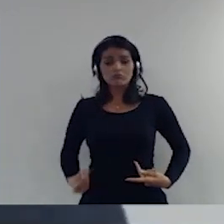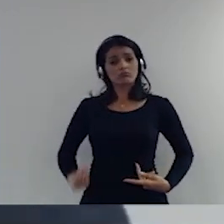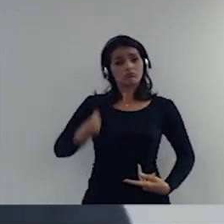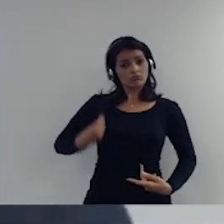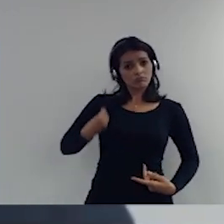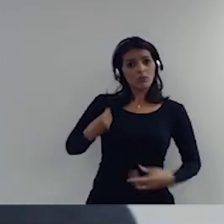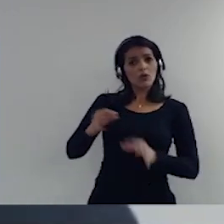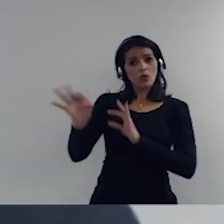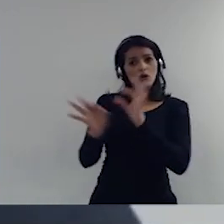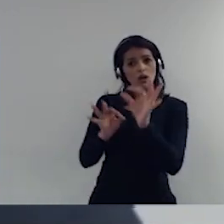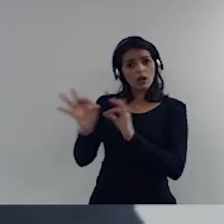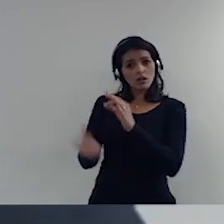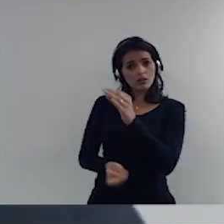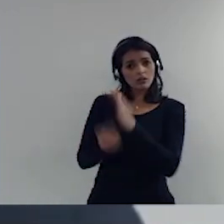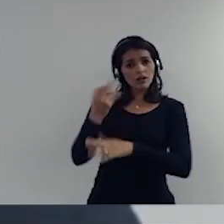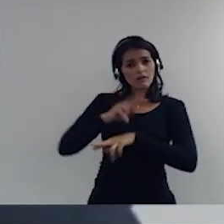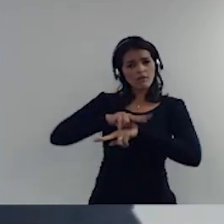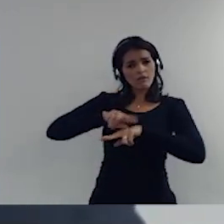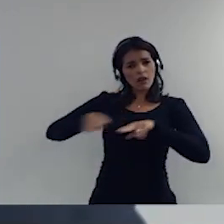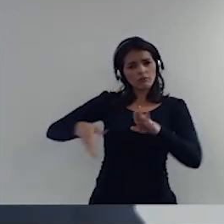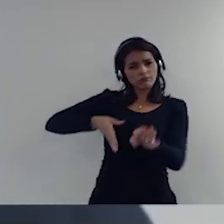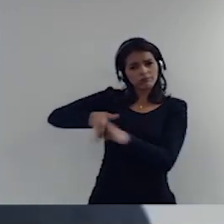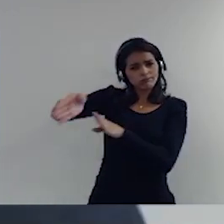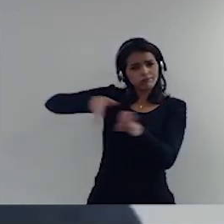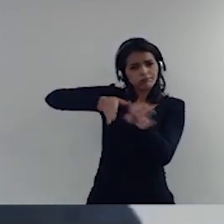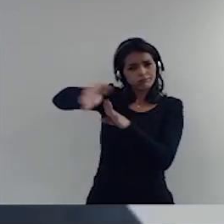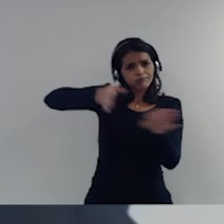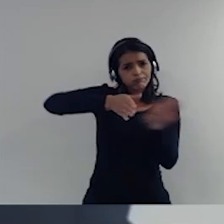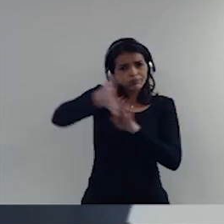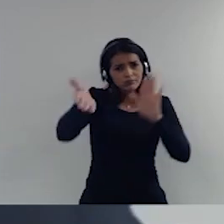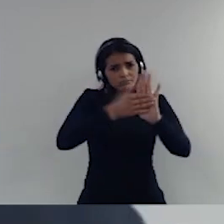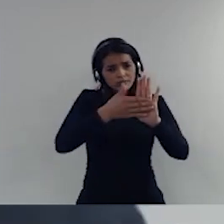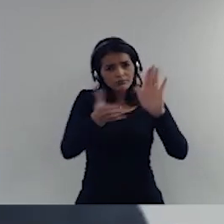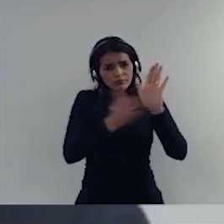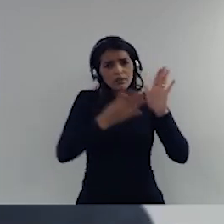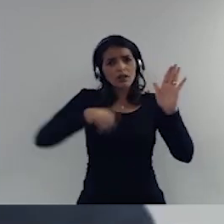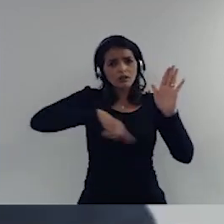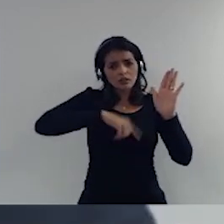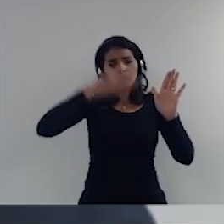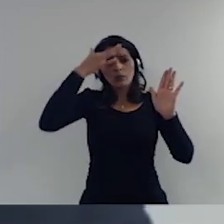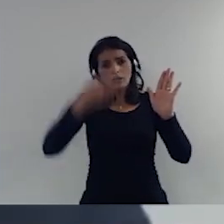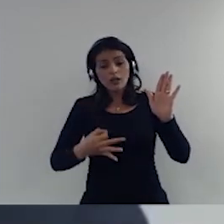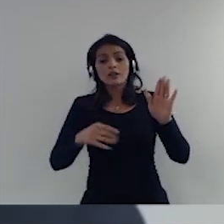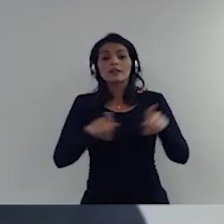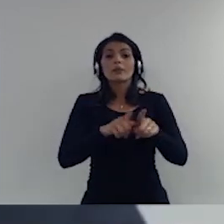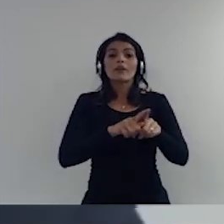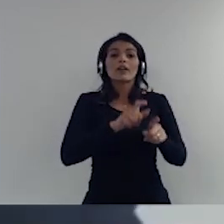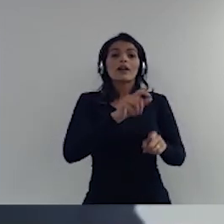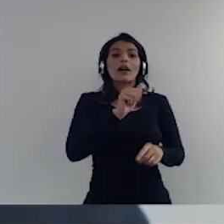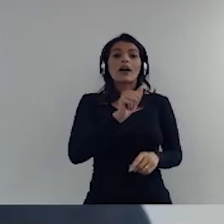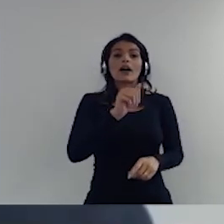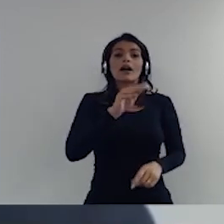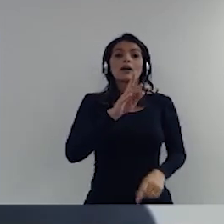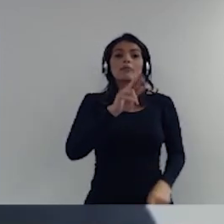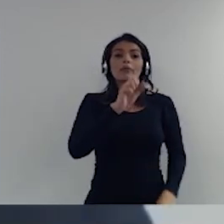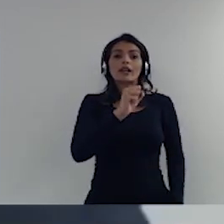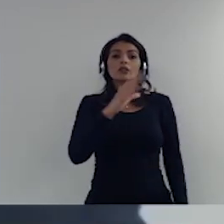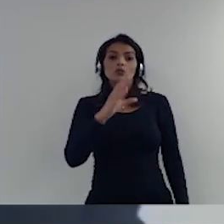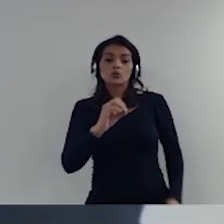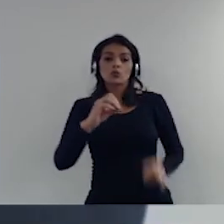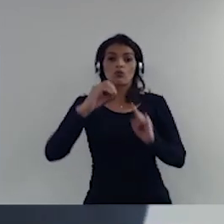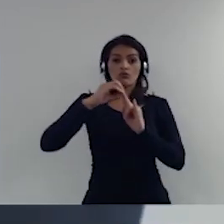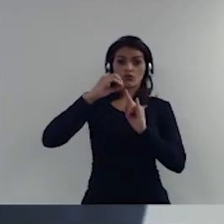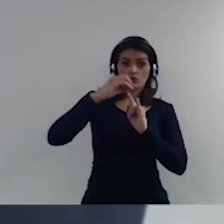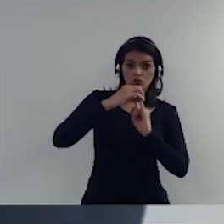dessa construção. A gente vai fazer uma série de recomendações que a gente entende adequado. Especialistas da Brasco, da